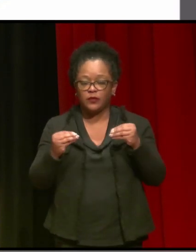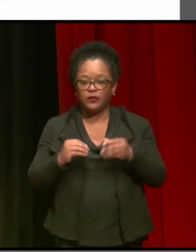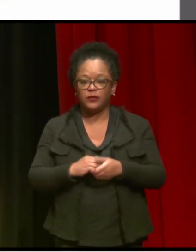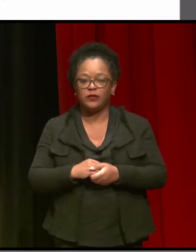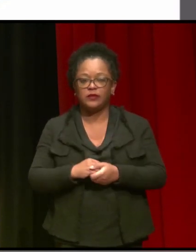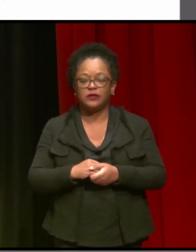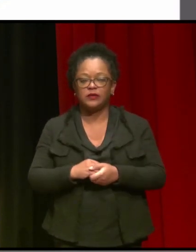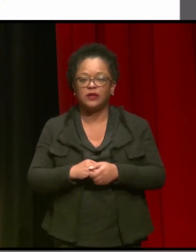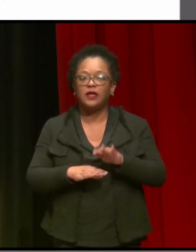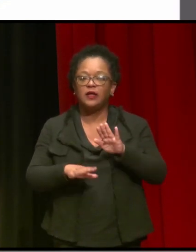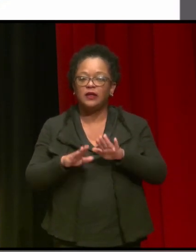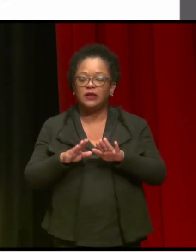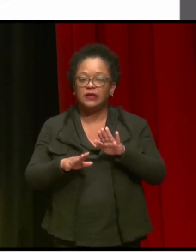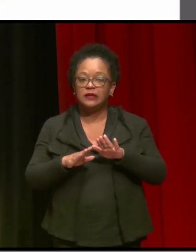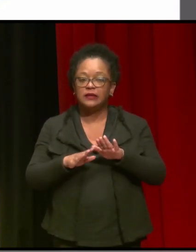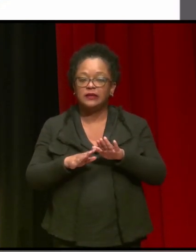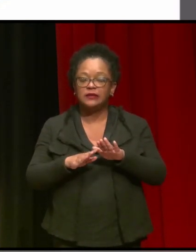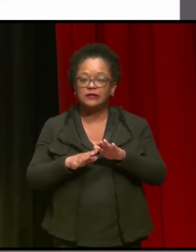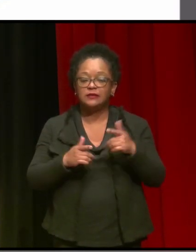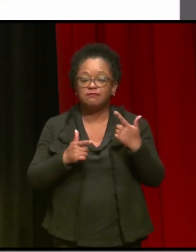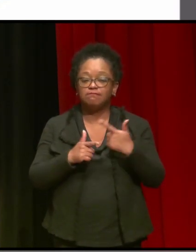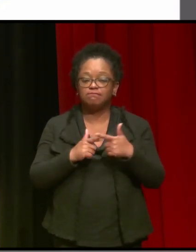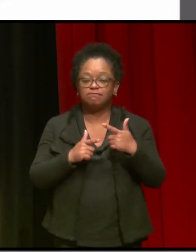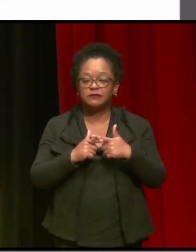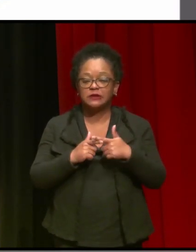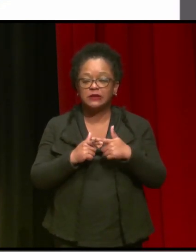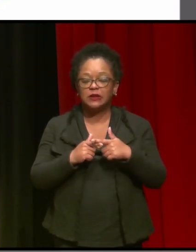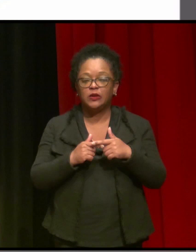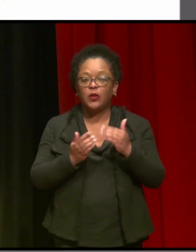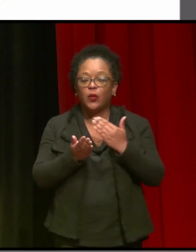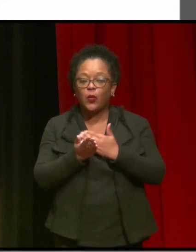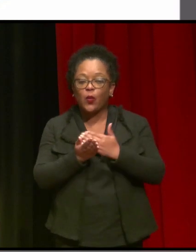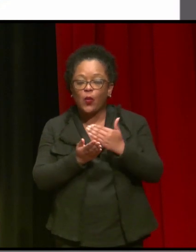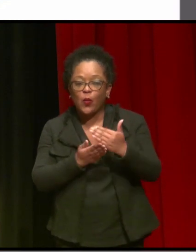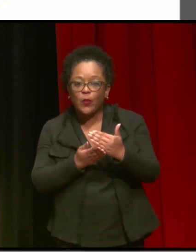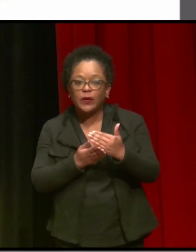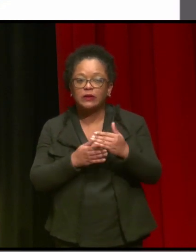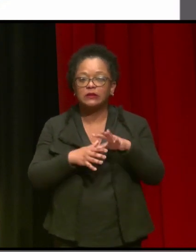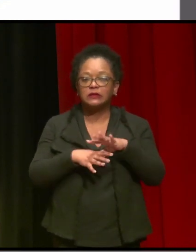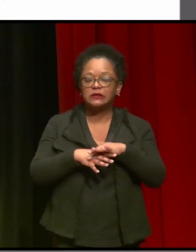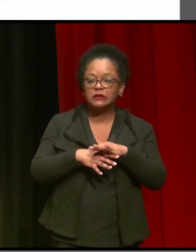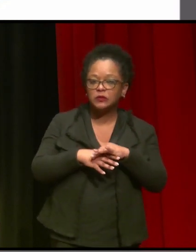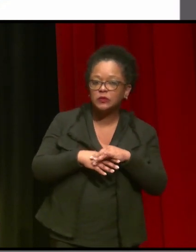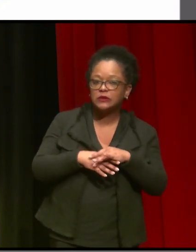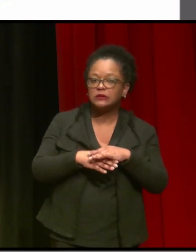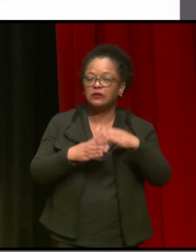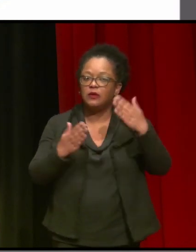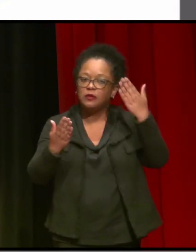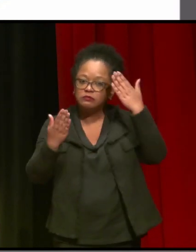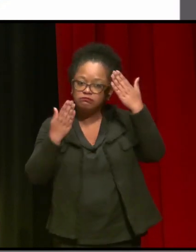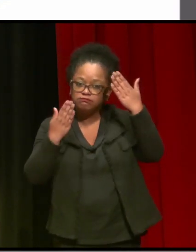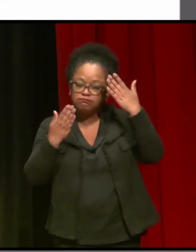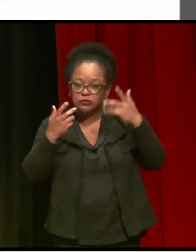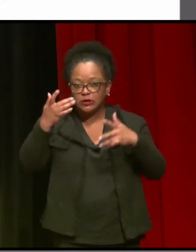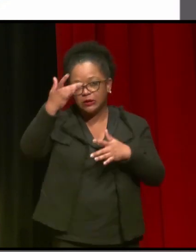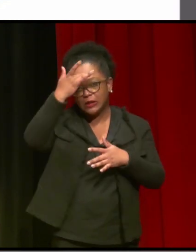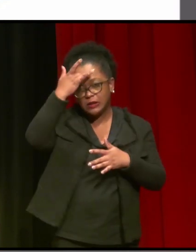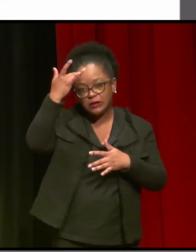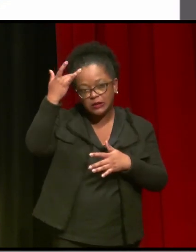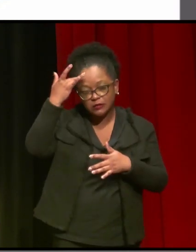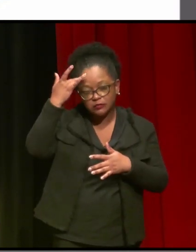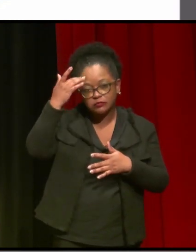sempre a causa da enfermidade, né, ou da uma doença mental, psicológica, é uma força